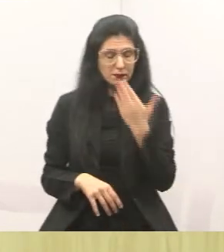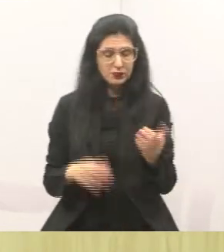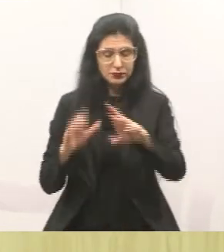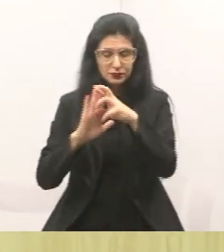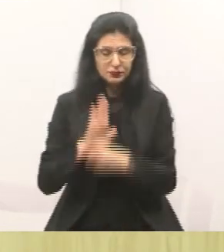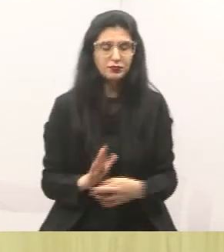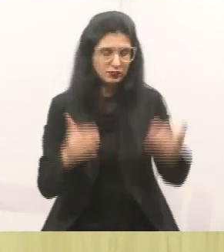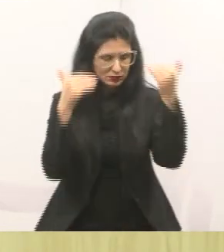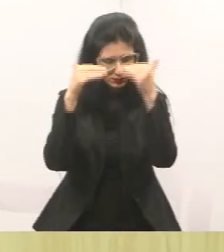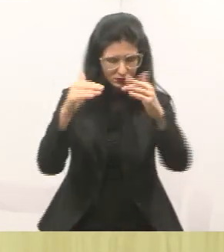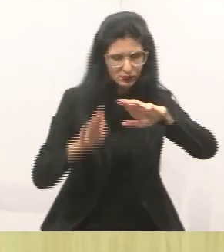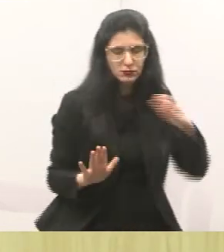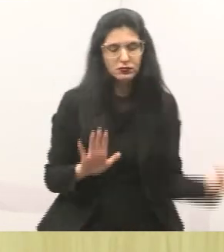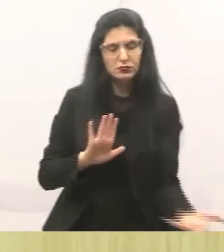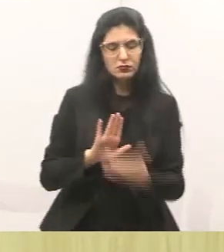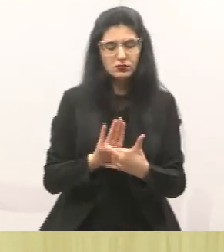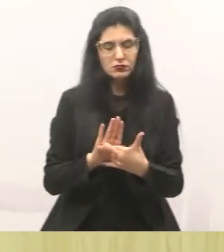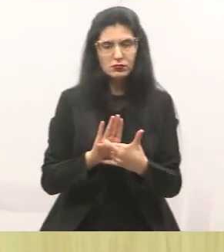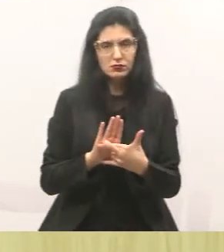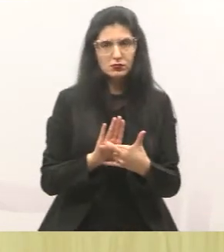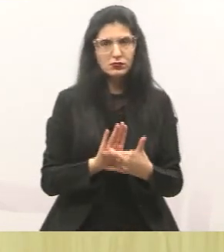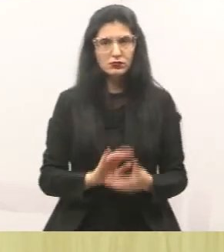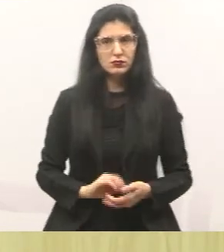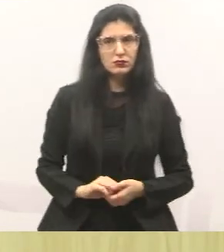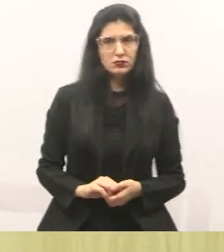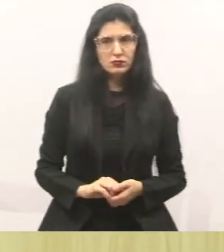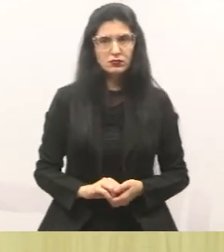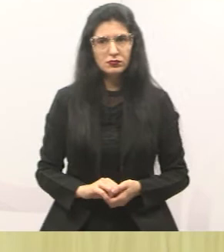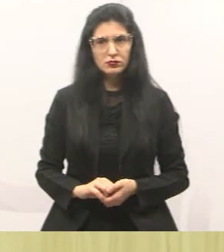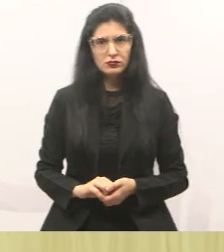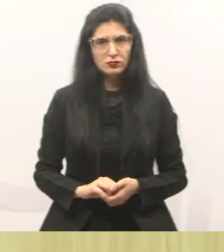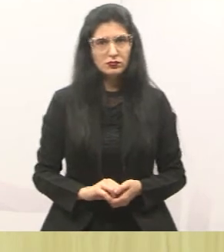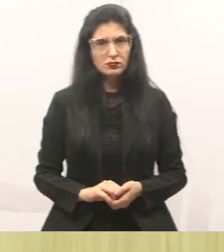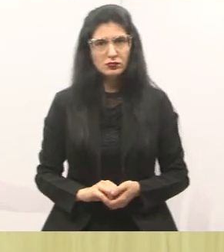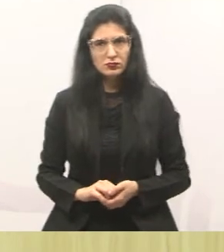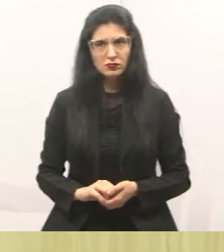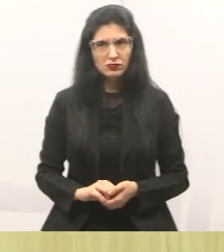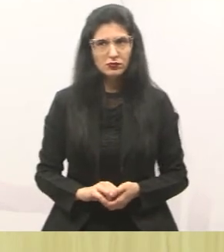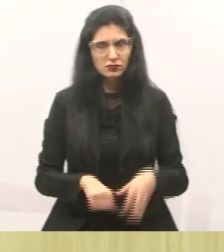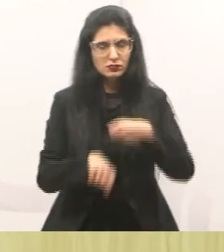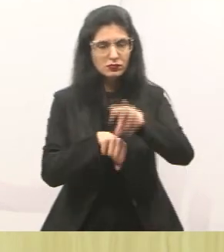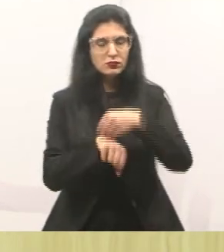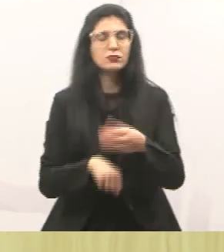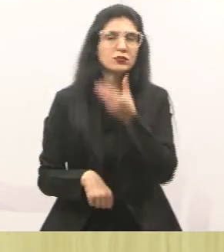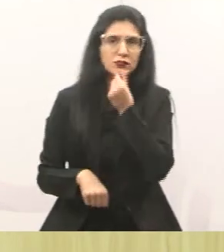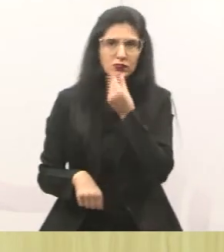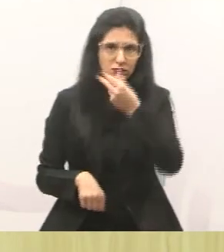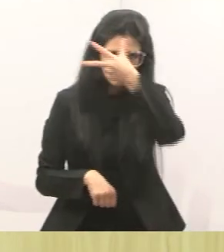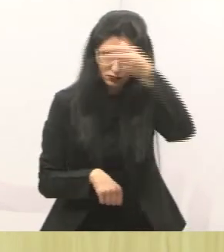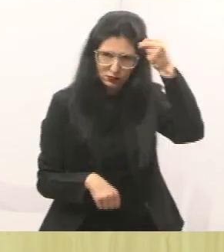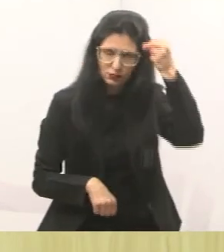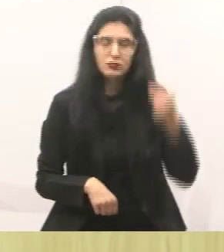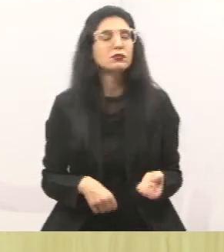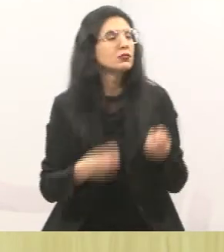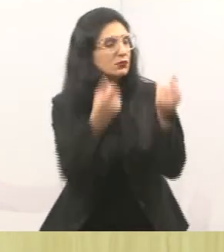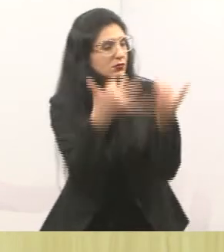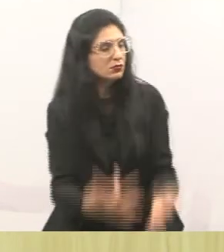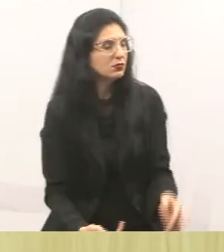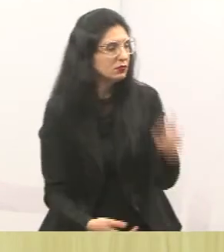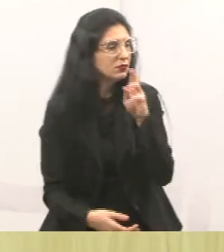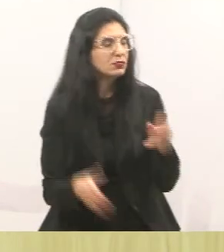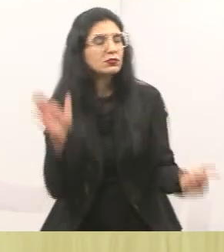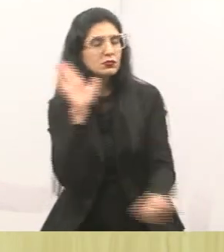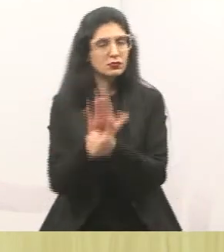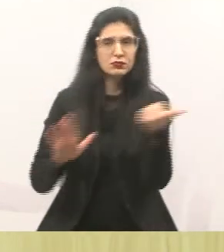casa, ouvido e aprovado pela igreja de plenário, cumpridas as formalidades regimentais, seja encaminhado ao seu prefeito municipal de Jacareí os seguintes pedidos de informações.